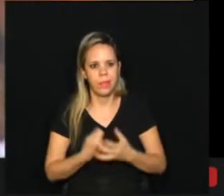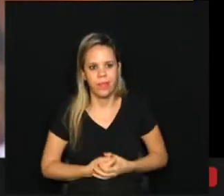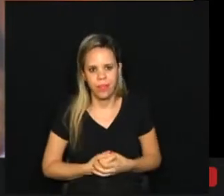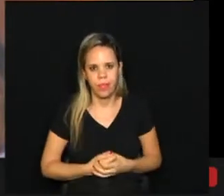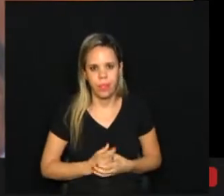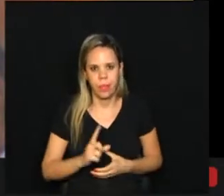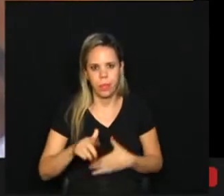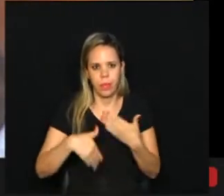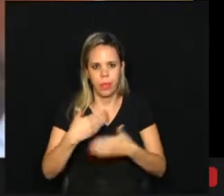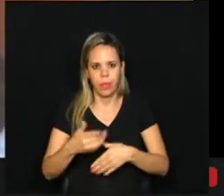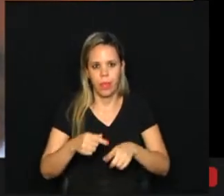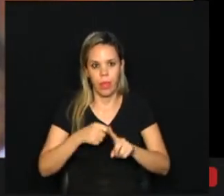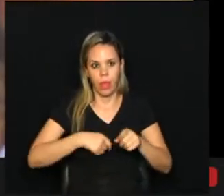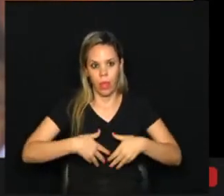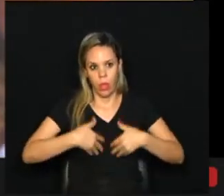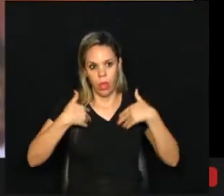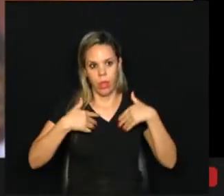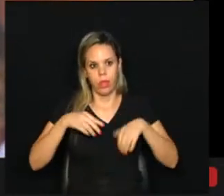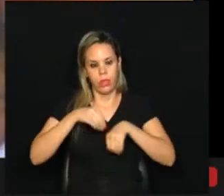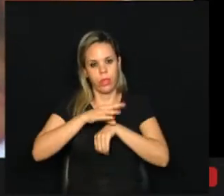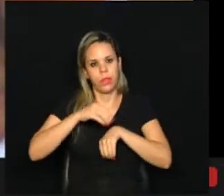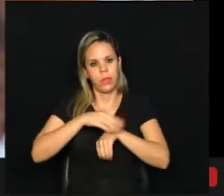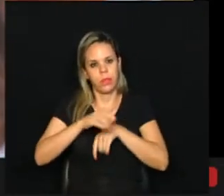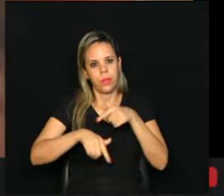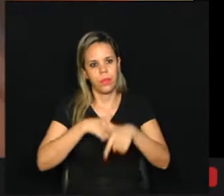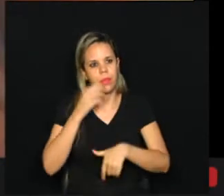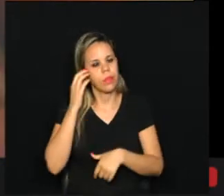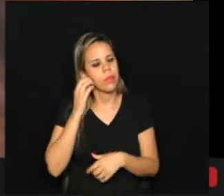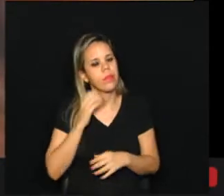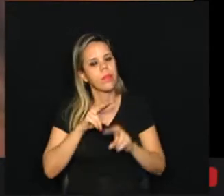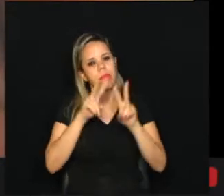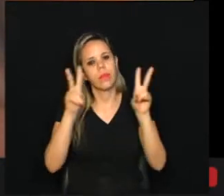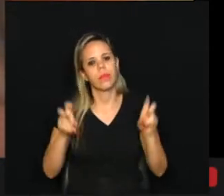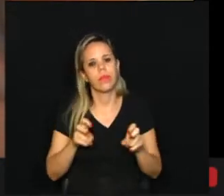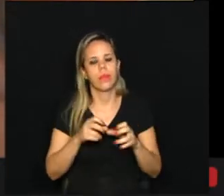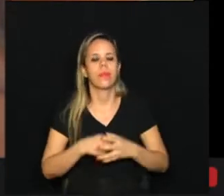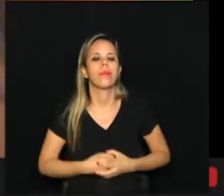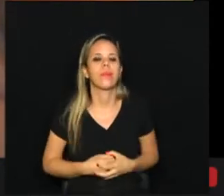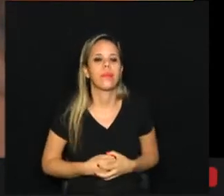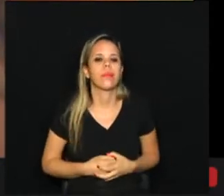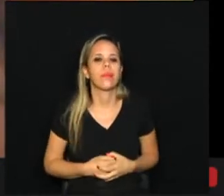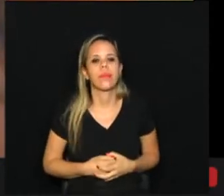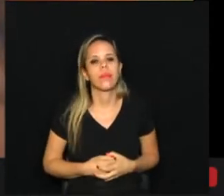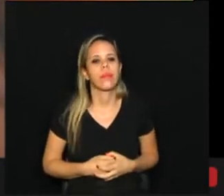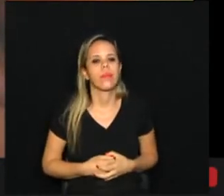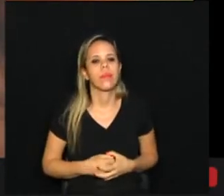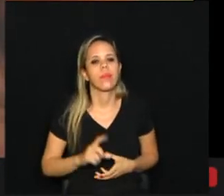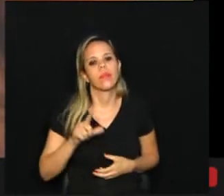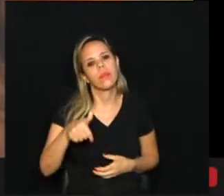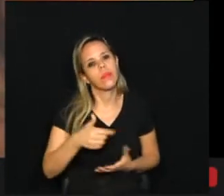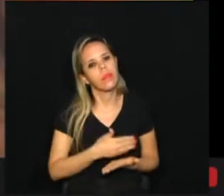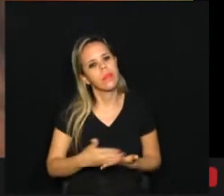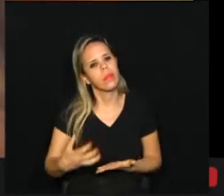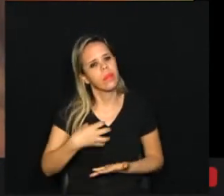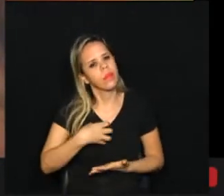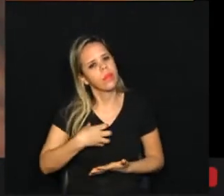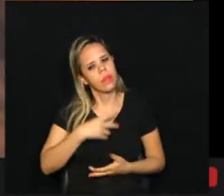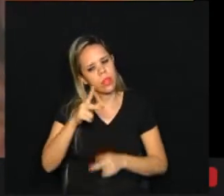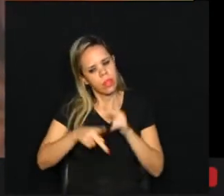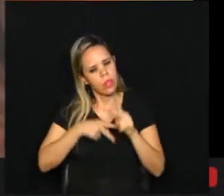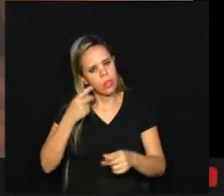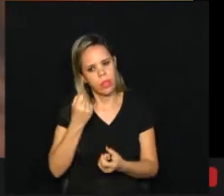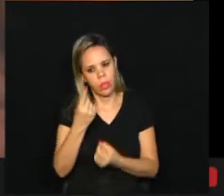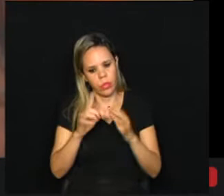o mês do orgulho, ele sugeriu o trabalho sobre o tema. Imediatamente ele começou a ser agredido por